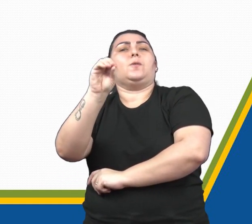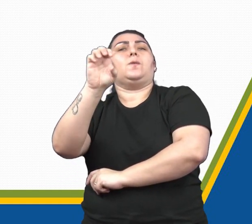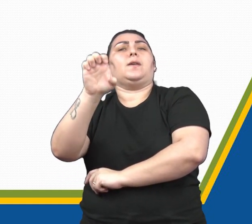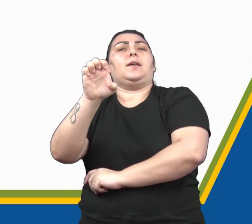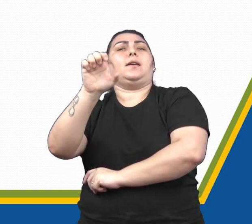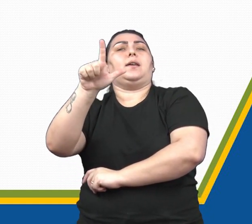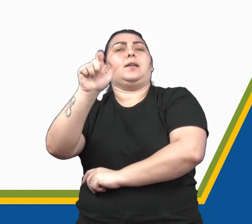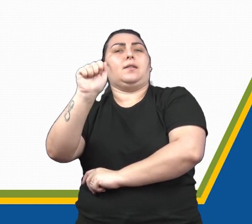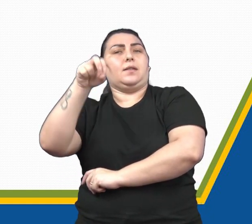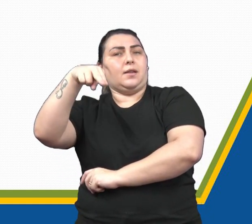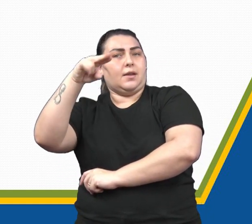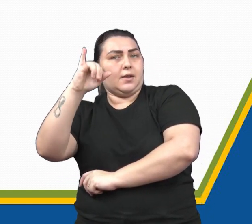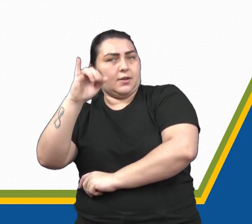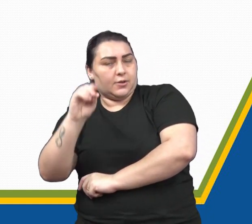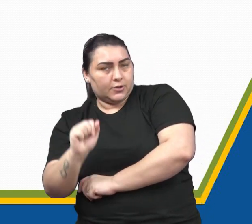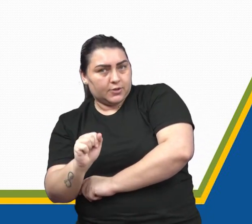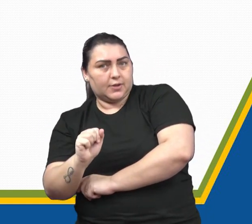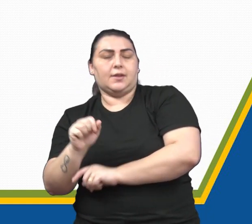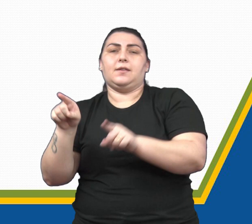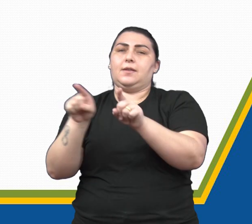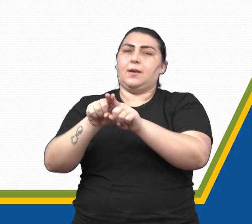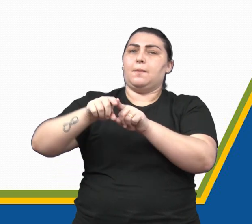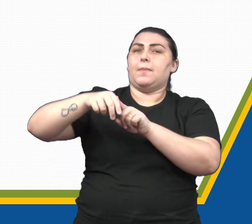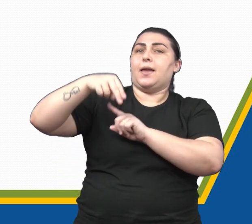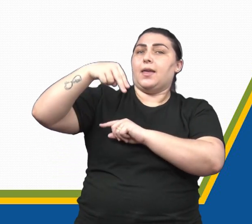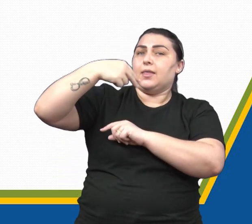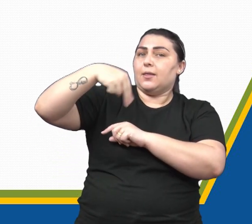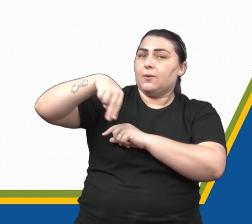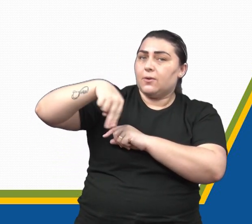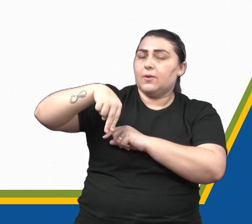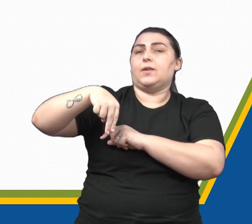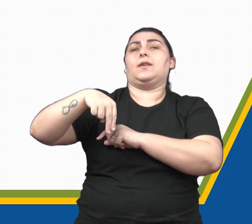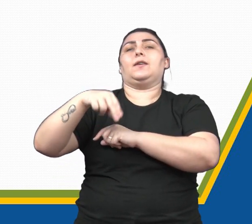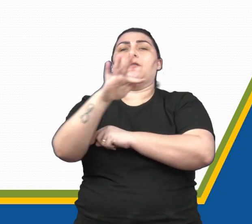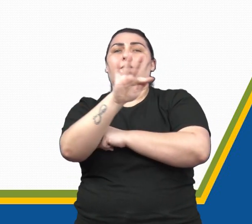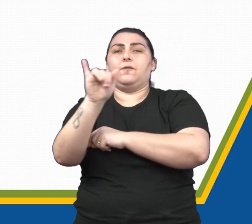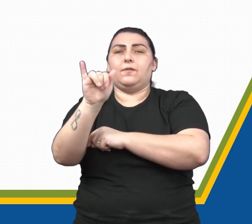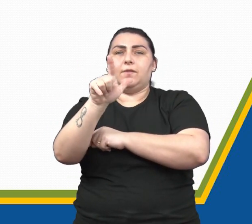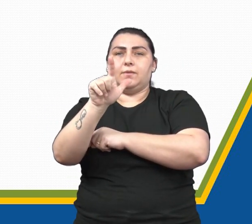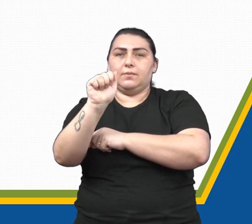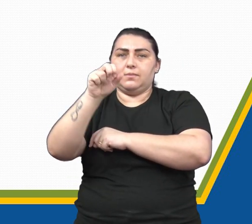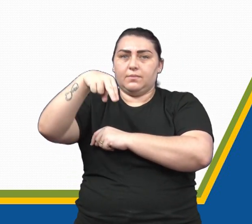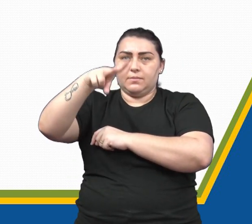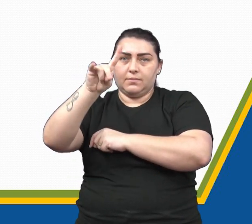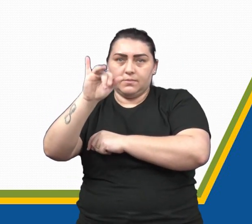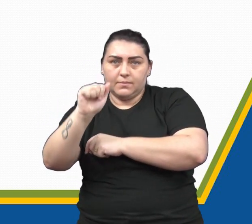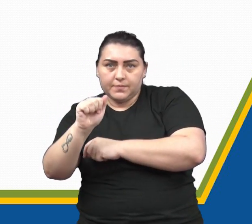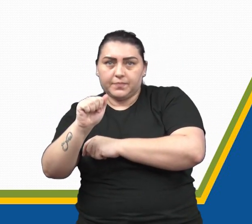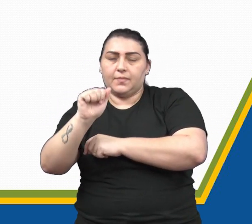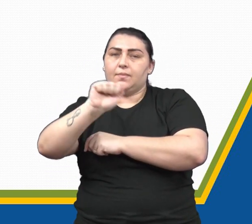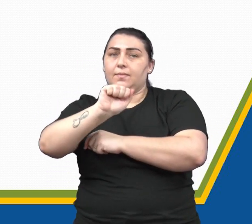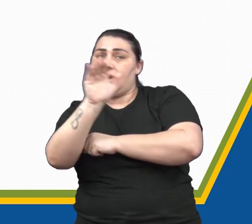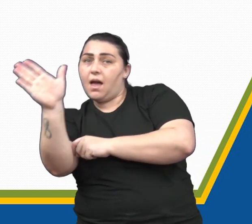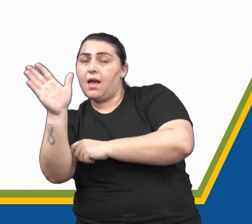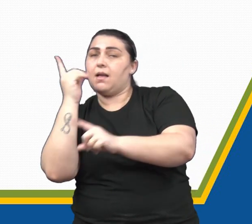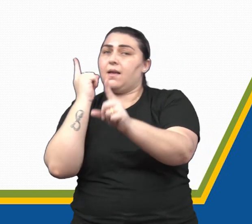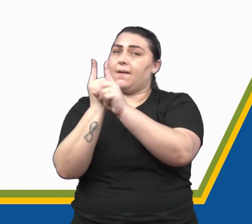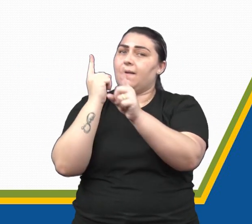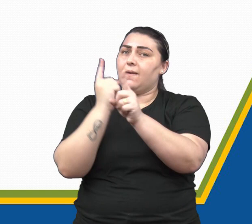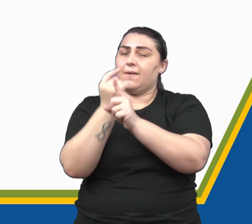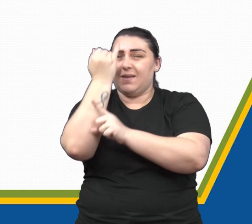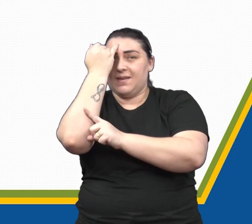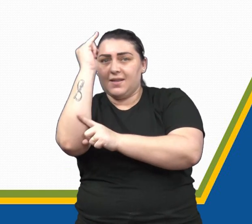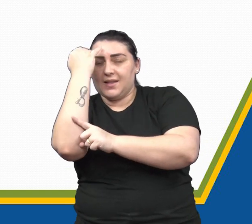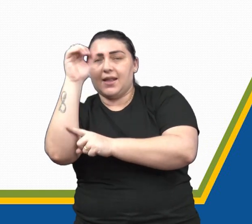Dinamarca, tá? Parte da Noruega, Suécia, Finlândia. Na Ásia, a gente encontra muito a ideia